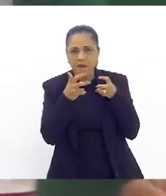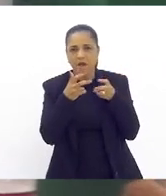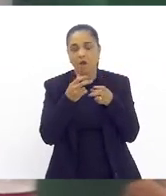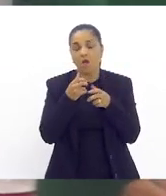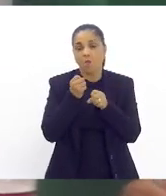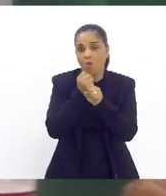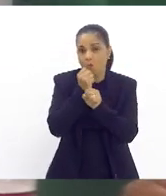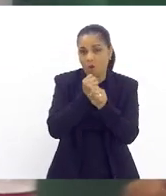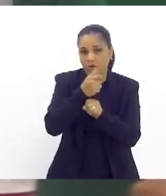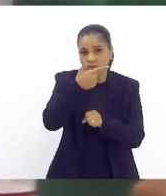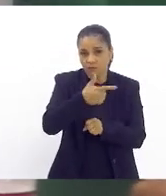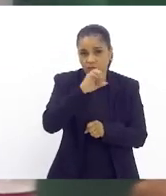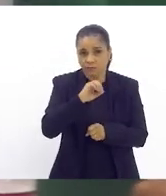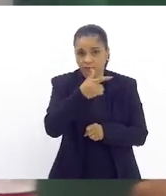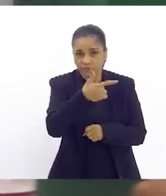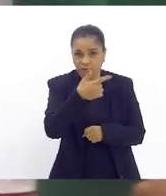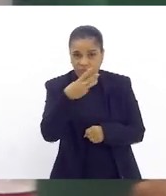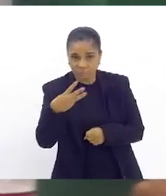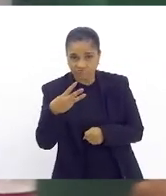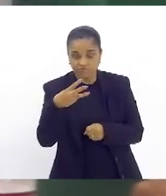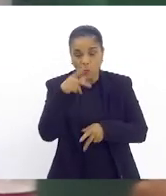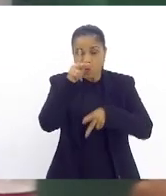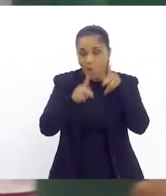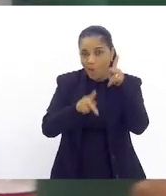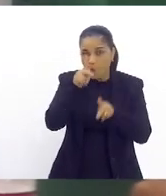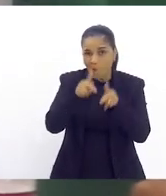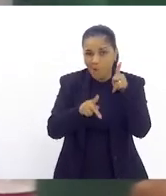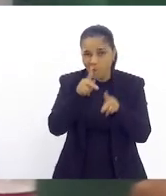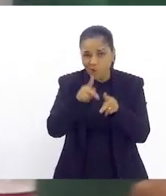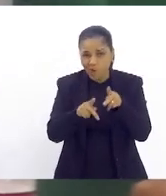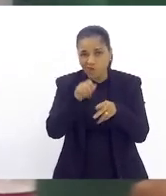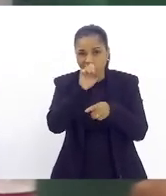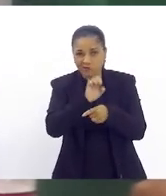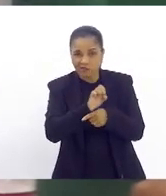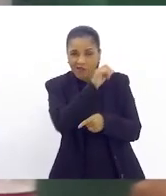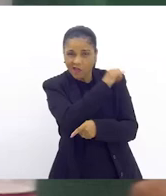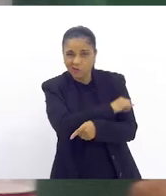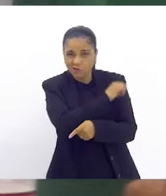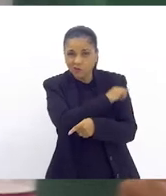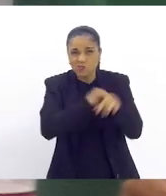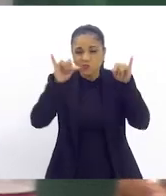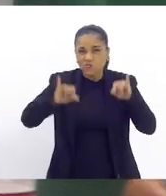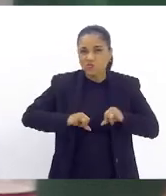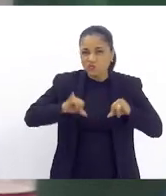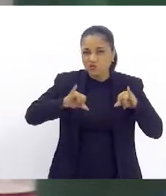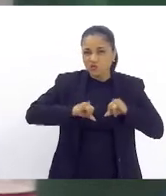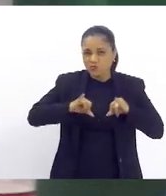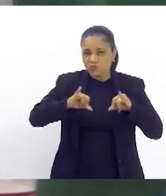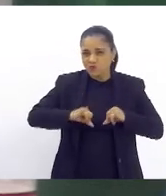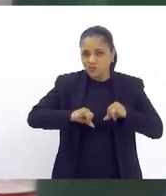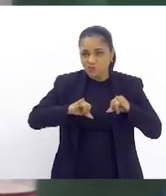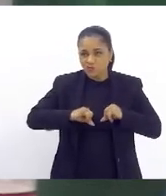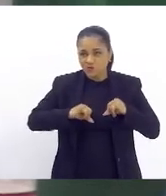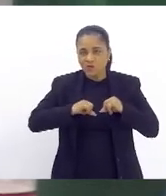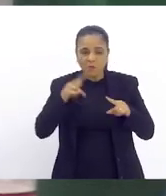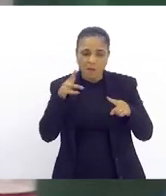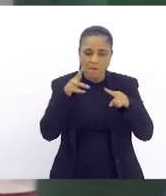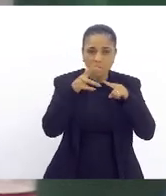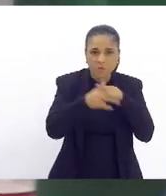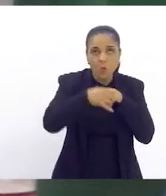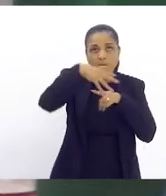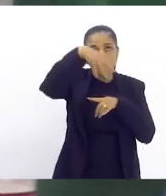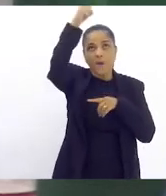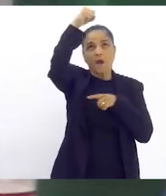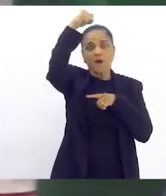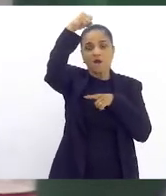ano de 2023 e a população do estado do Rio de Janeiro permanece sofrendo pelas interrupções de